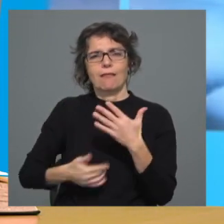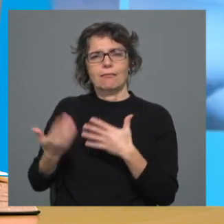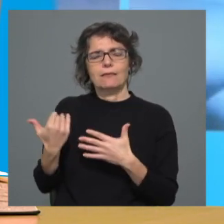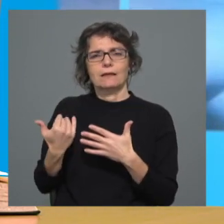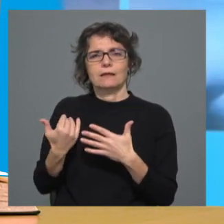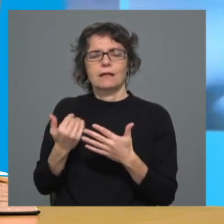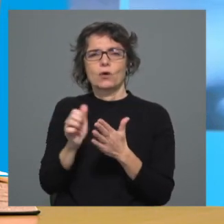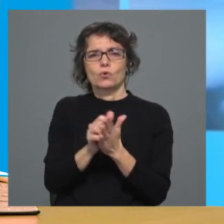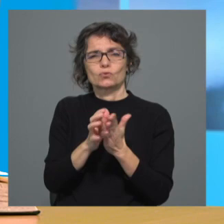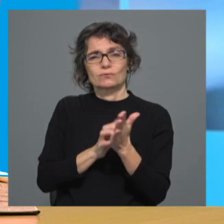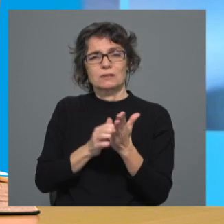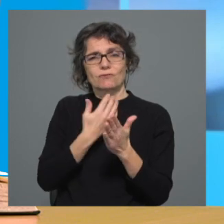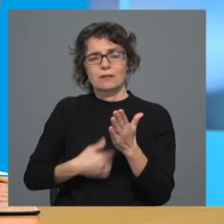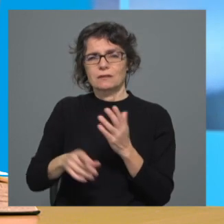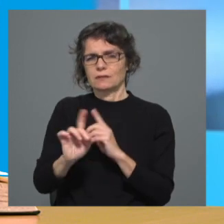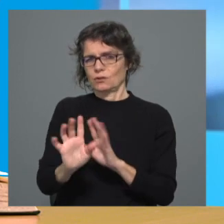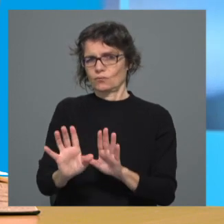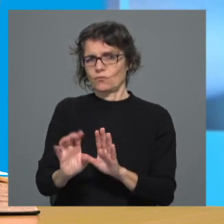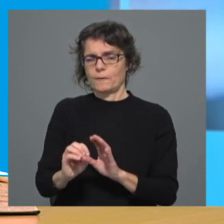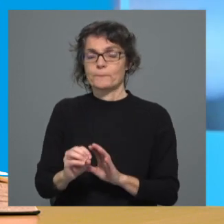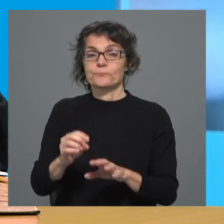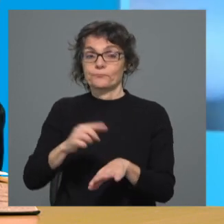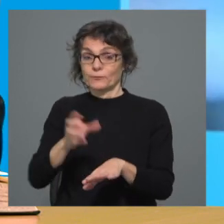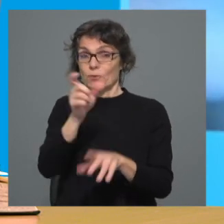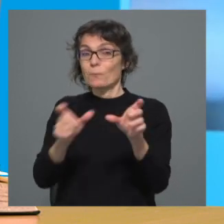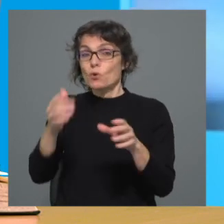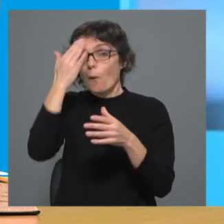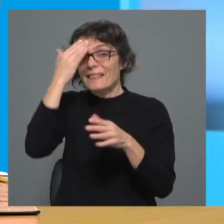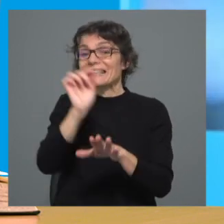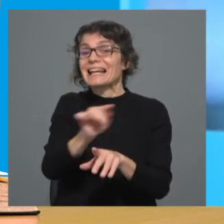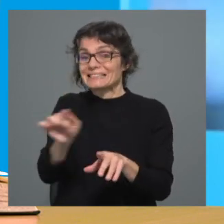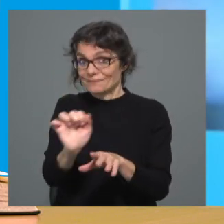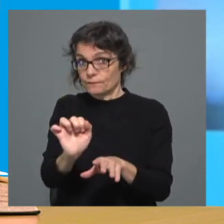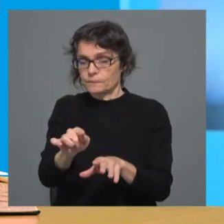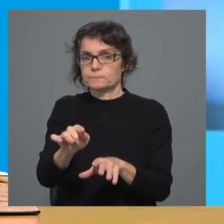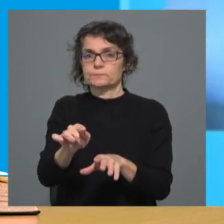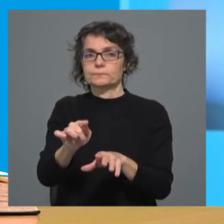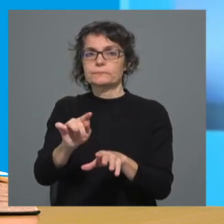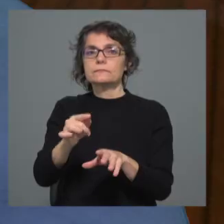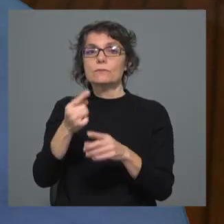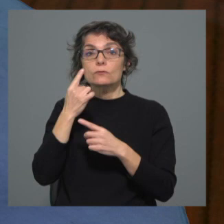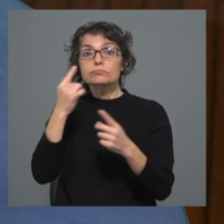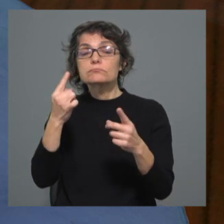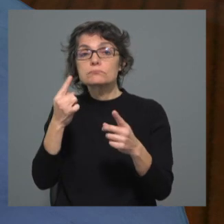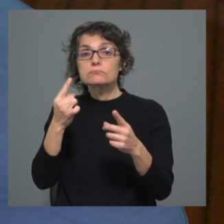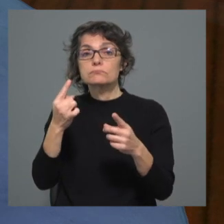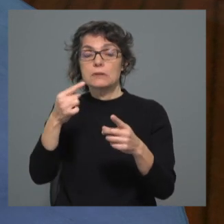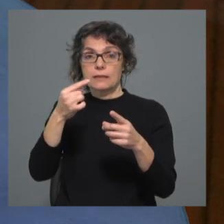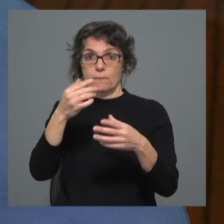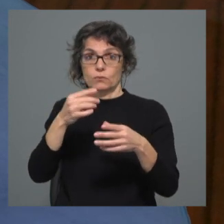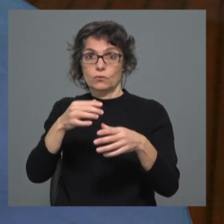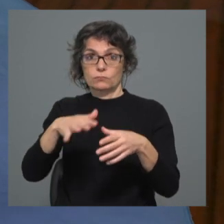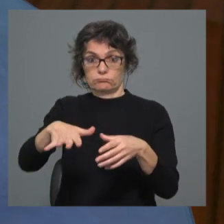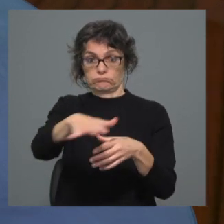Antigo Testamento. Este é o primeiro momento. Portanto, temos o anúncio, está contextualizado no quadro